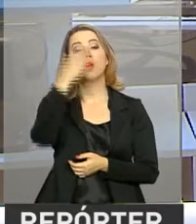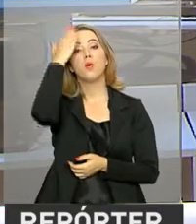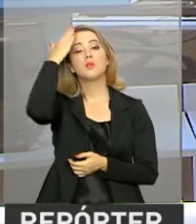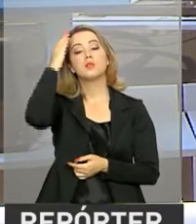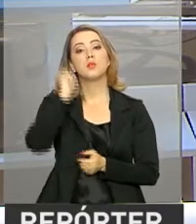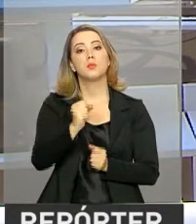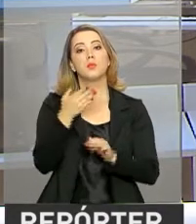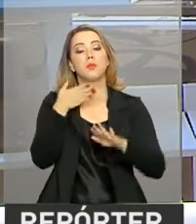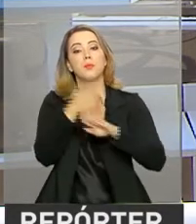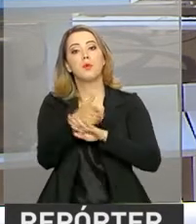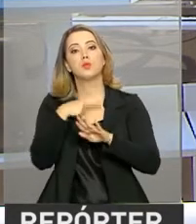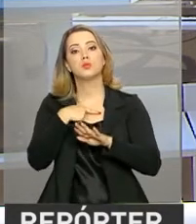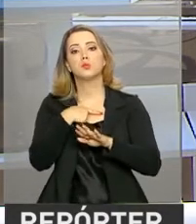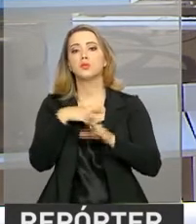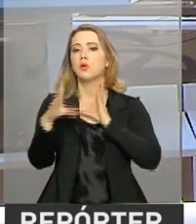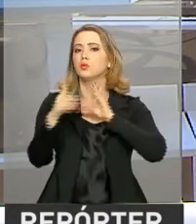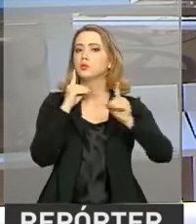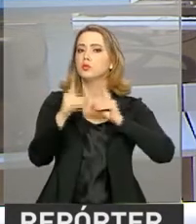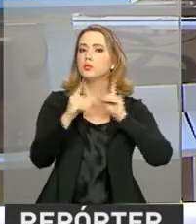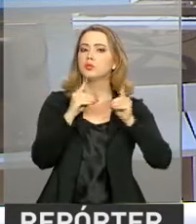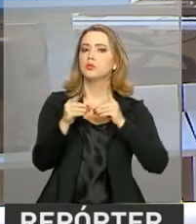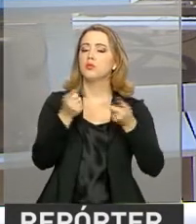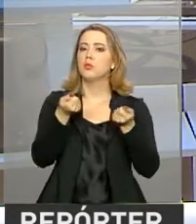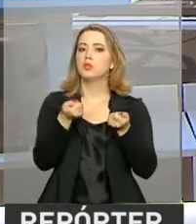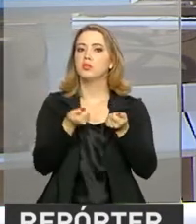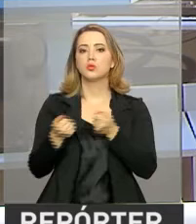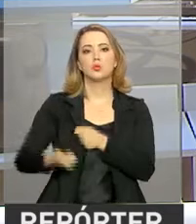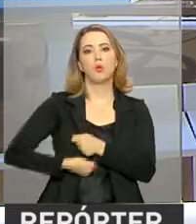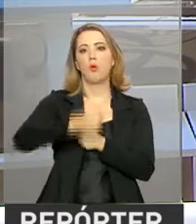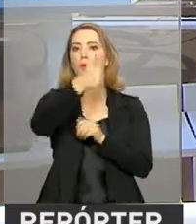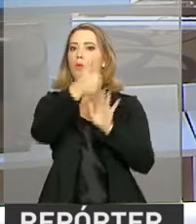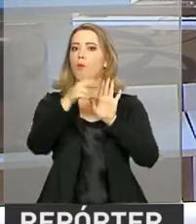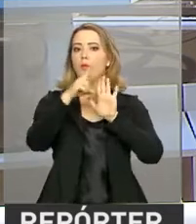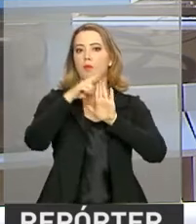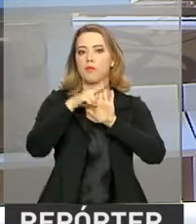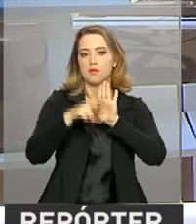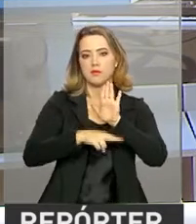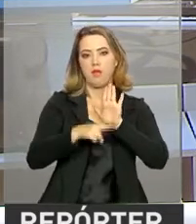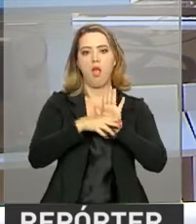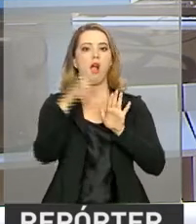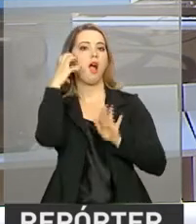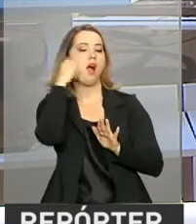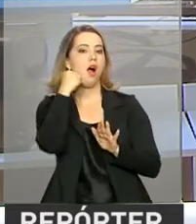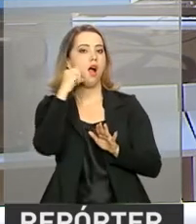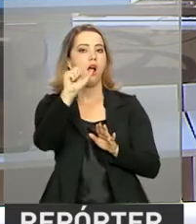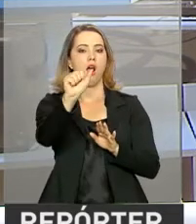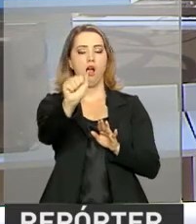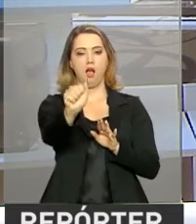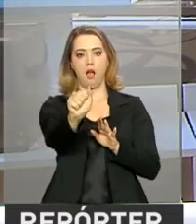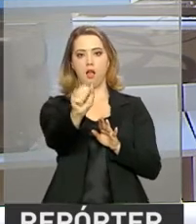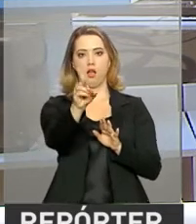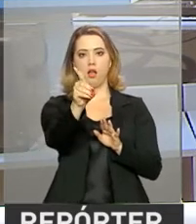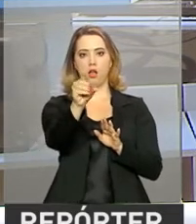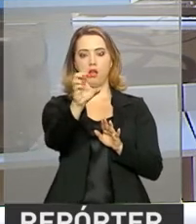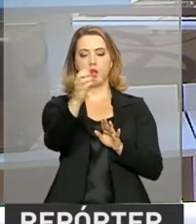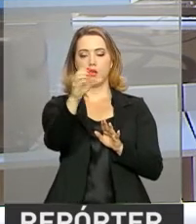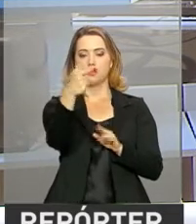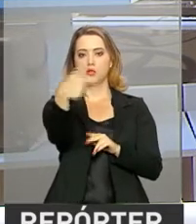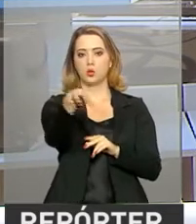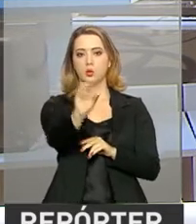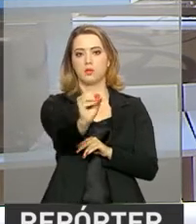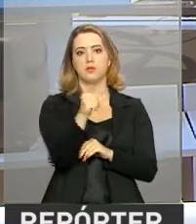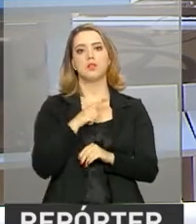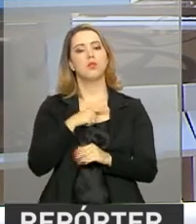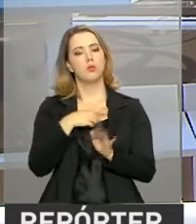participar do debate para atualizar as regras de adoção é uma consulta pública está disponível até amanhã a plataforma já